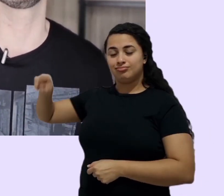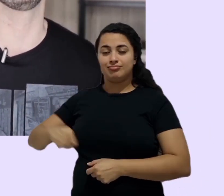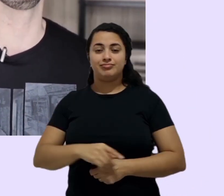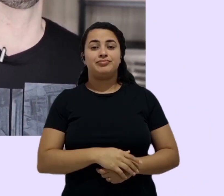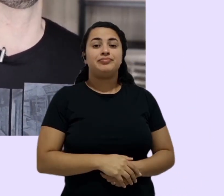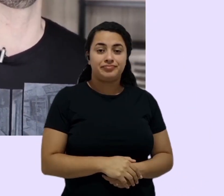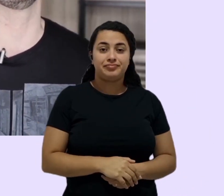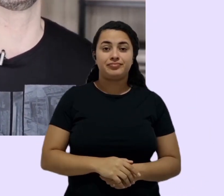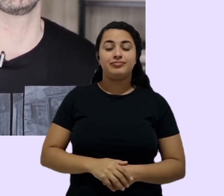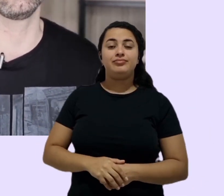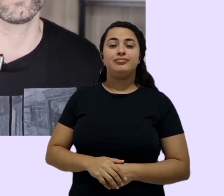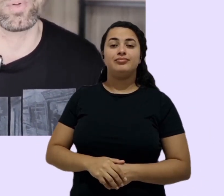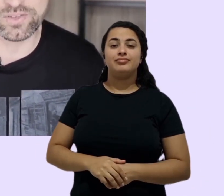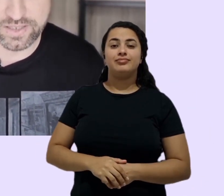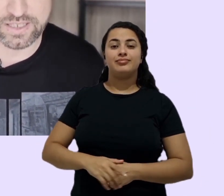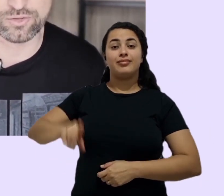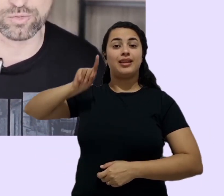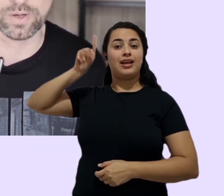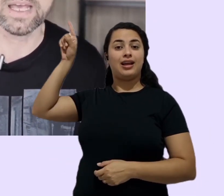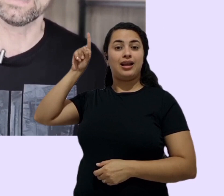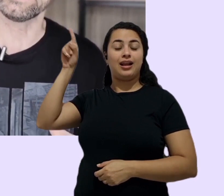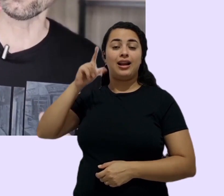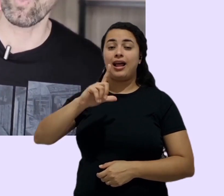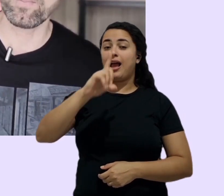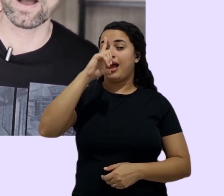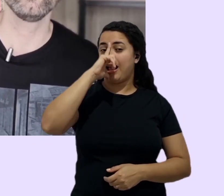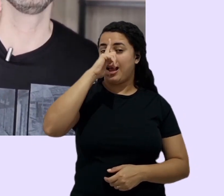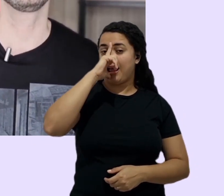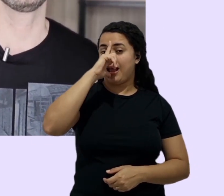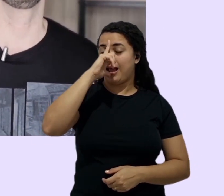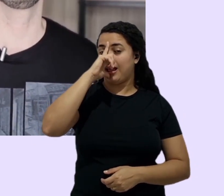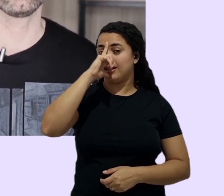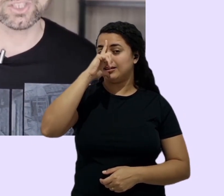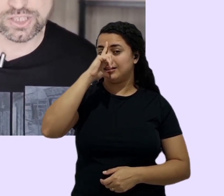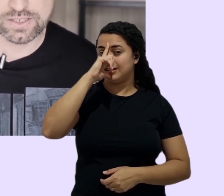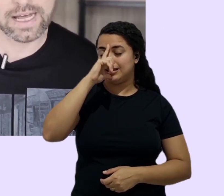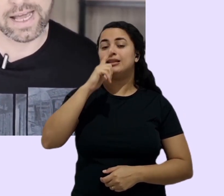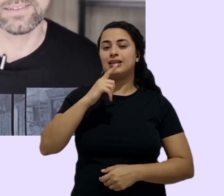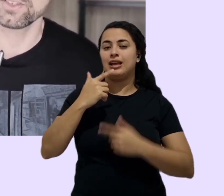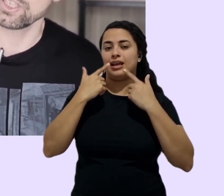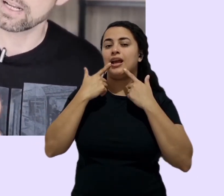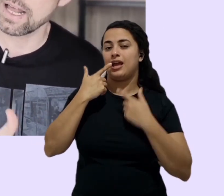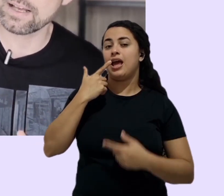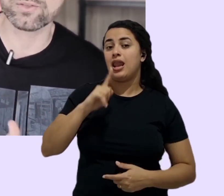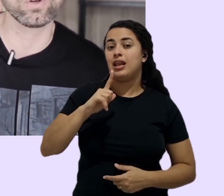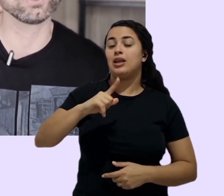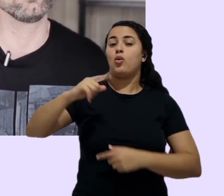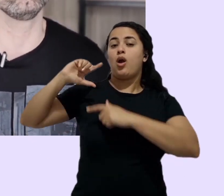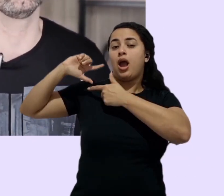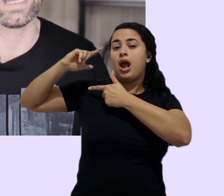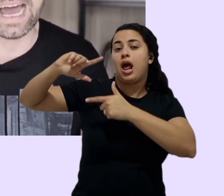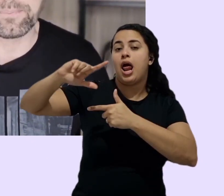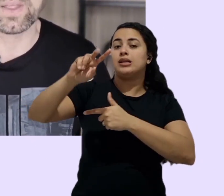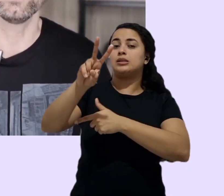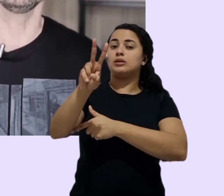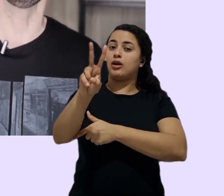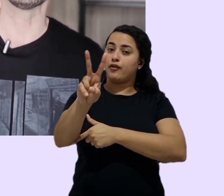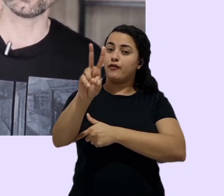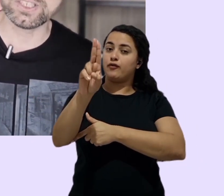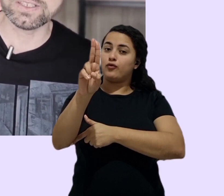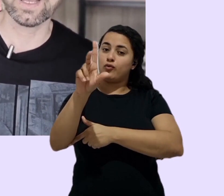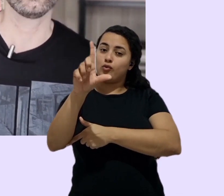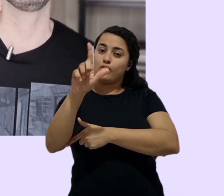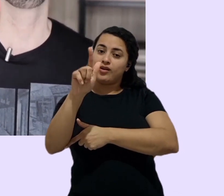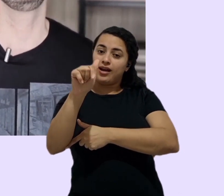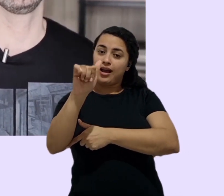a 476 d.C. Em Roma, falava-se o latim. Aliás, latim clássico, latim vulgar. E